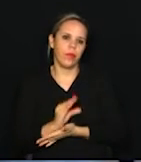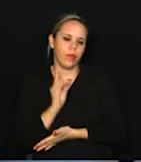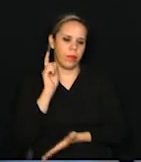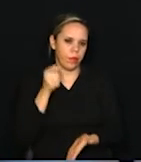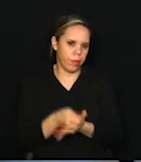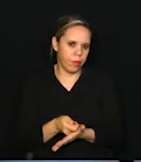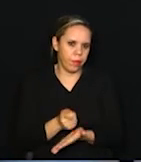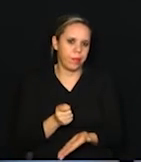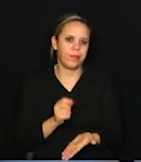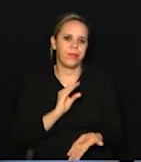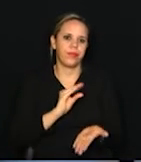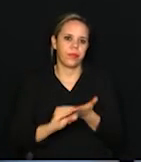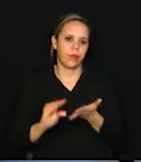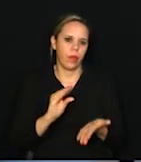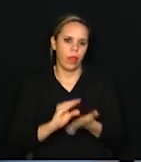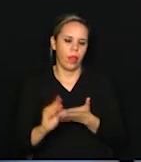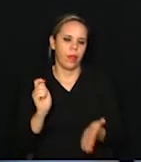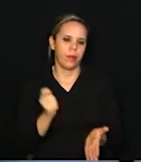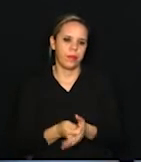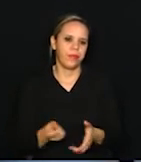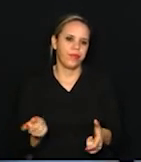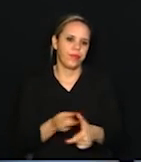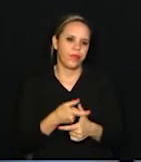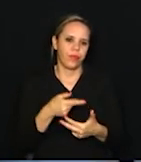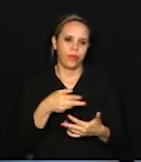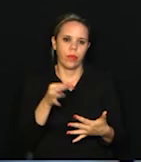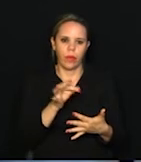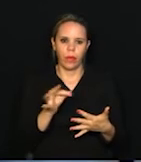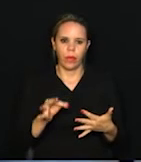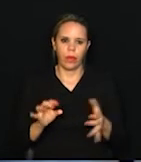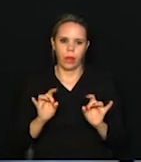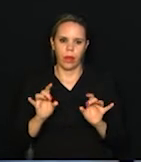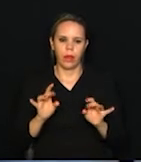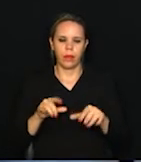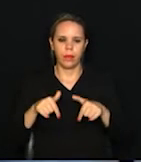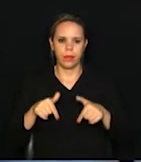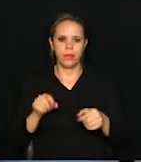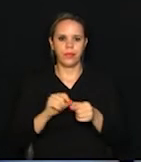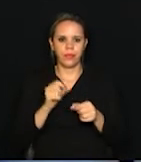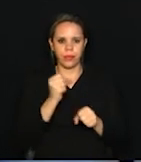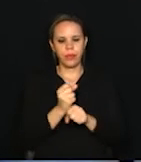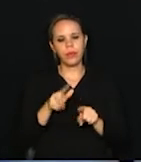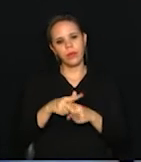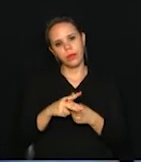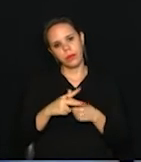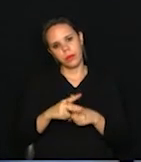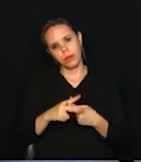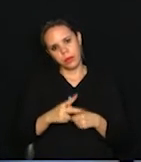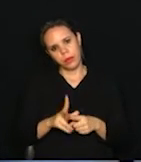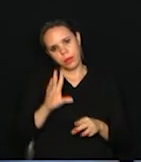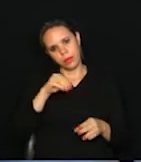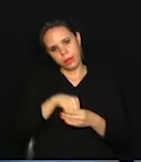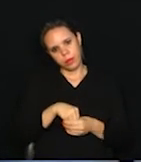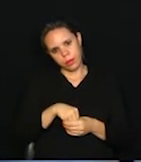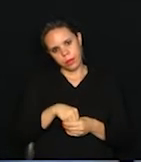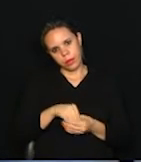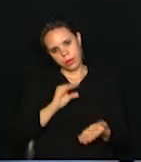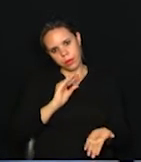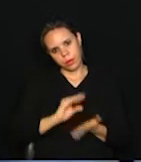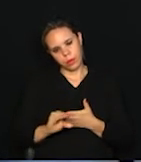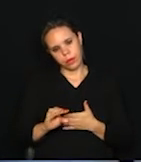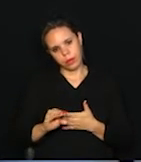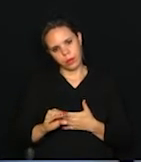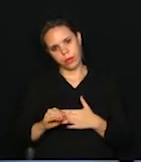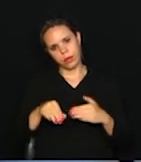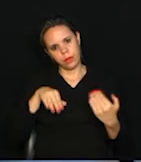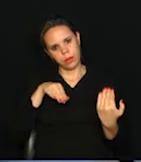garante o repasse de algum recurso especial para alguma ação especial dentro dos investimentos em